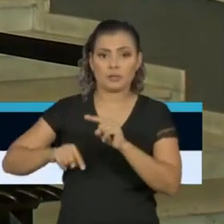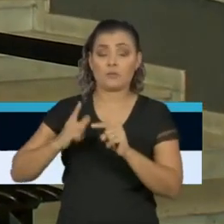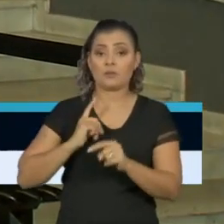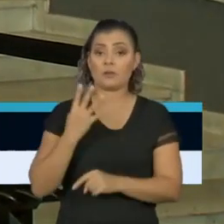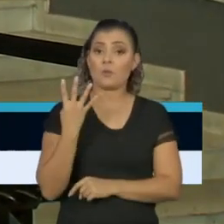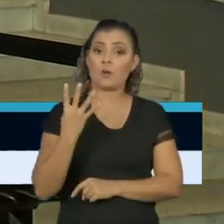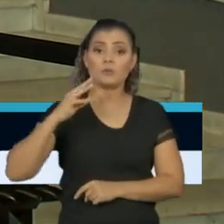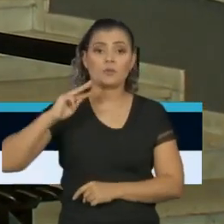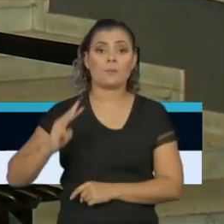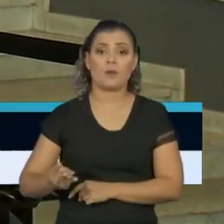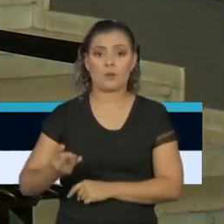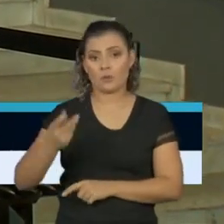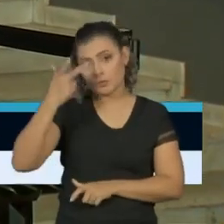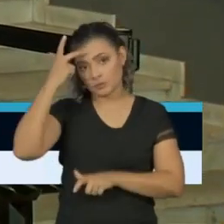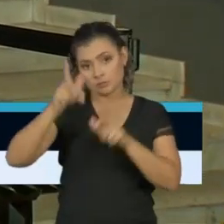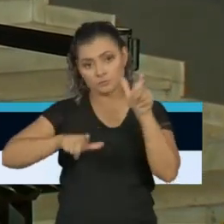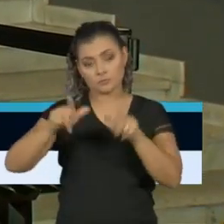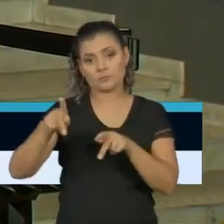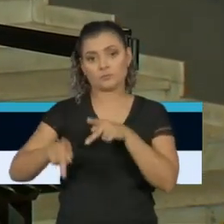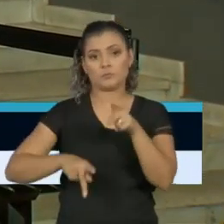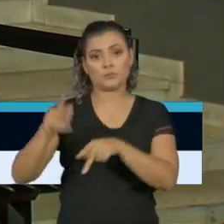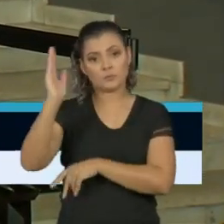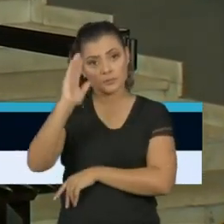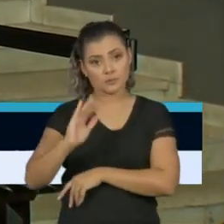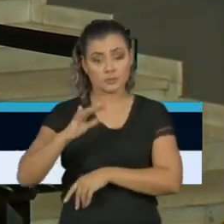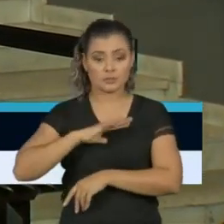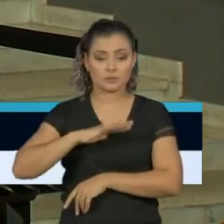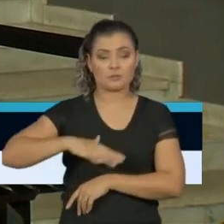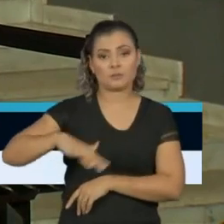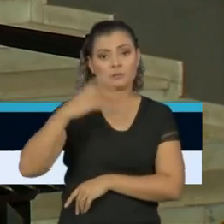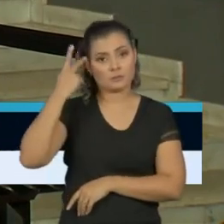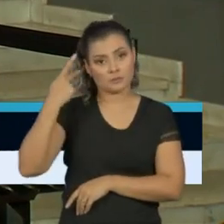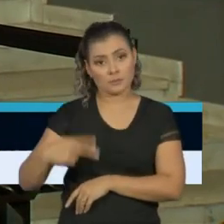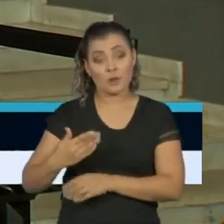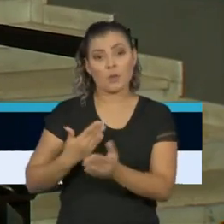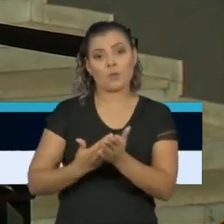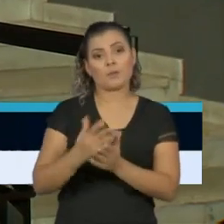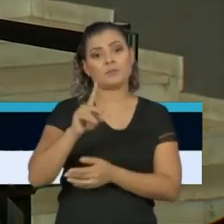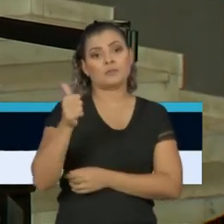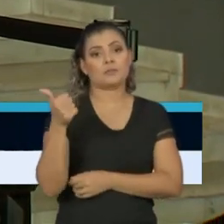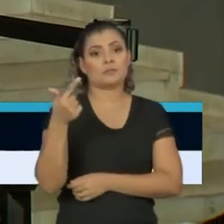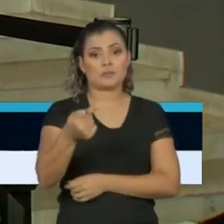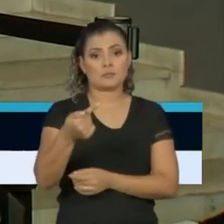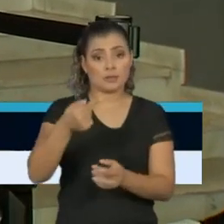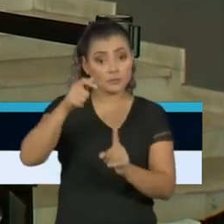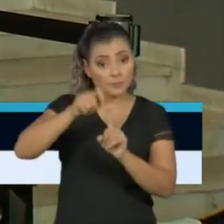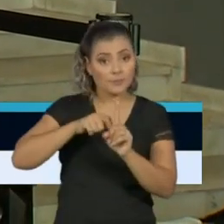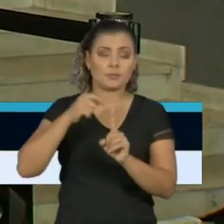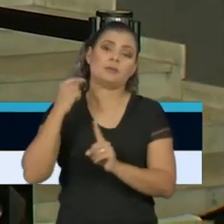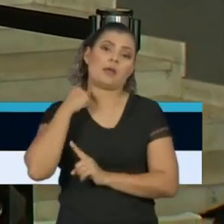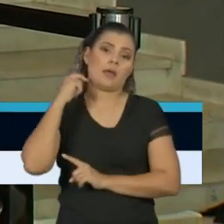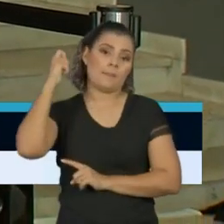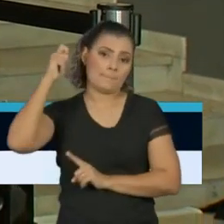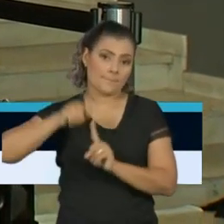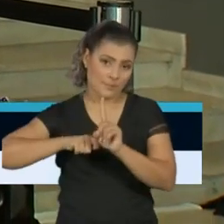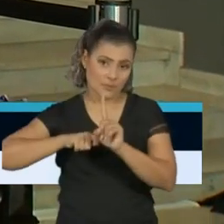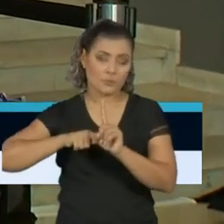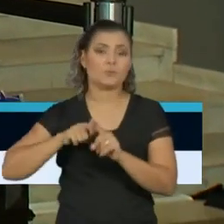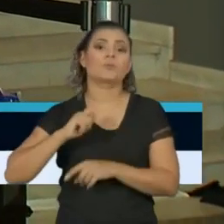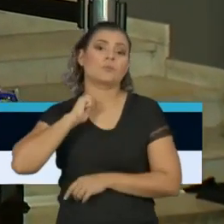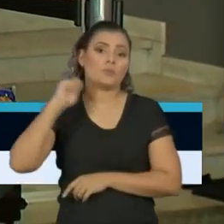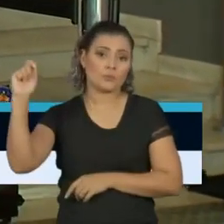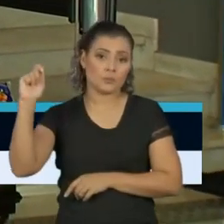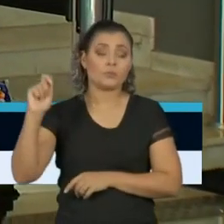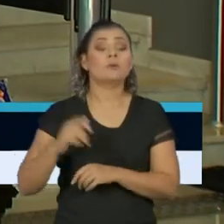4 milhões de brasileiros em São Paulo, a partir do próximo dia 17 de abril. E